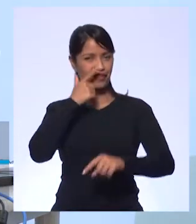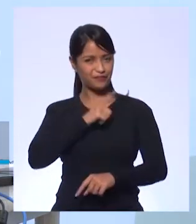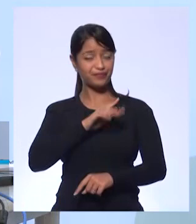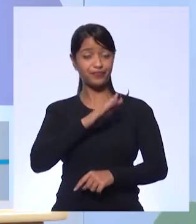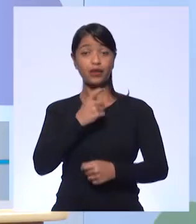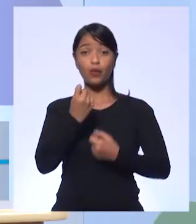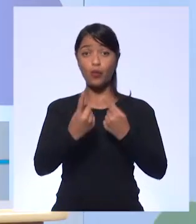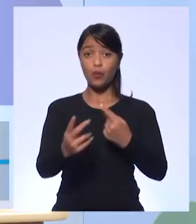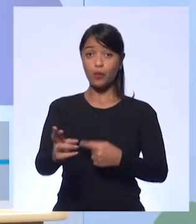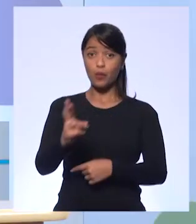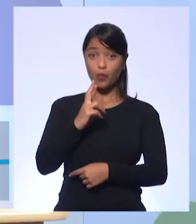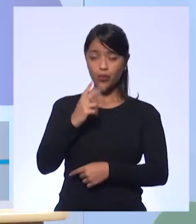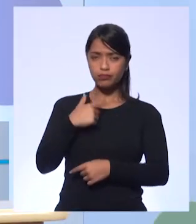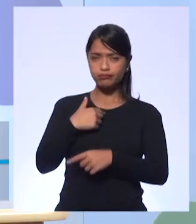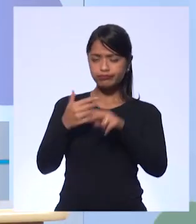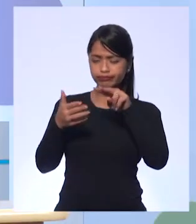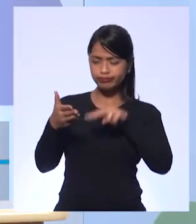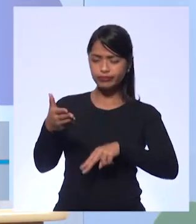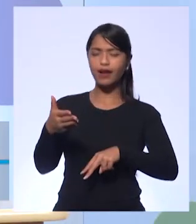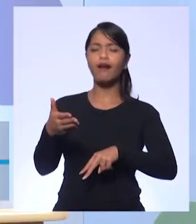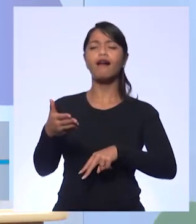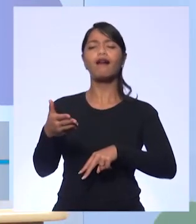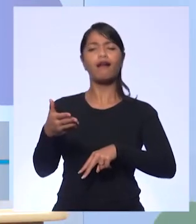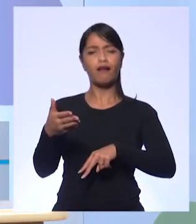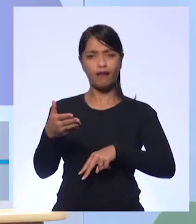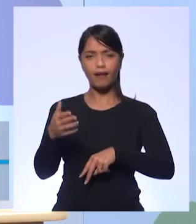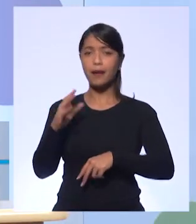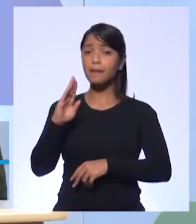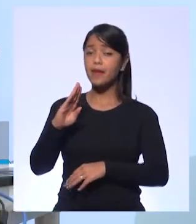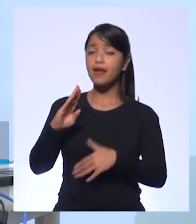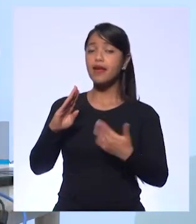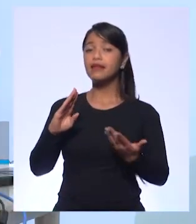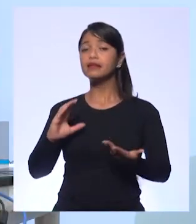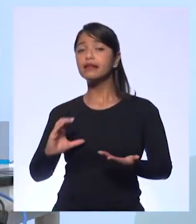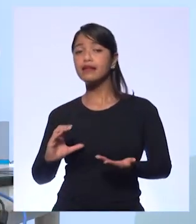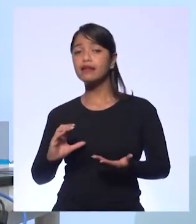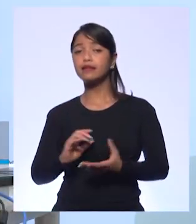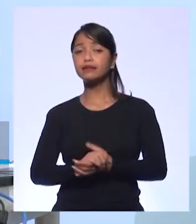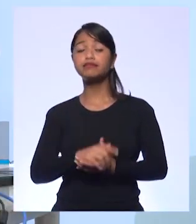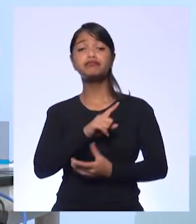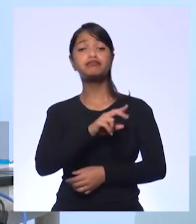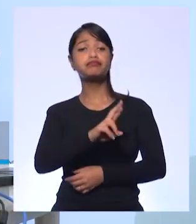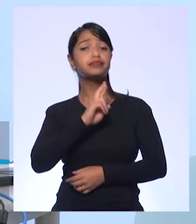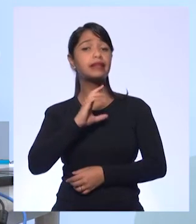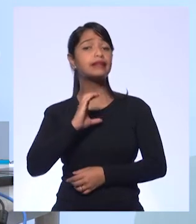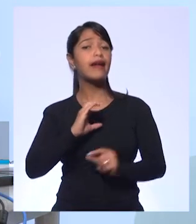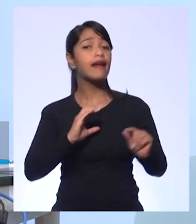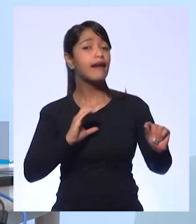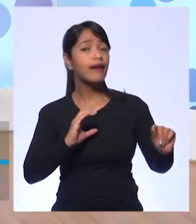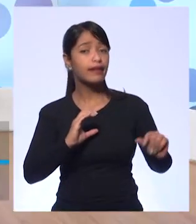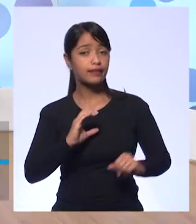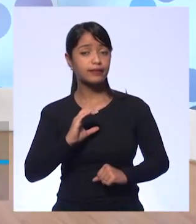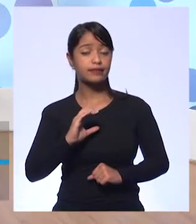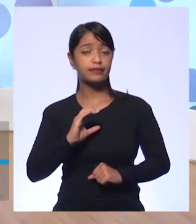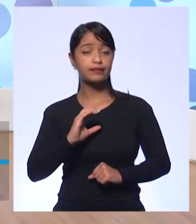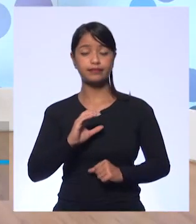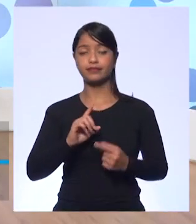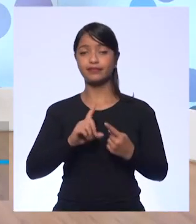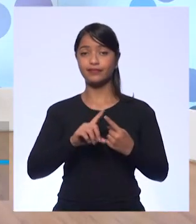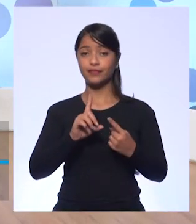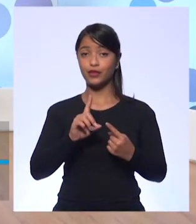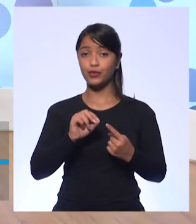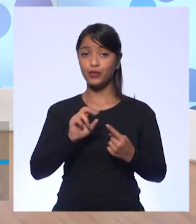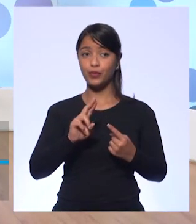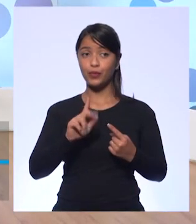Isso, e agora as respostas estão entre então, B bora e lá. C. B e C. Quem colocou C aí? Só pode ser uma delas, Douglas, Bora